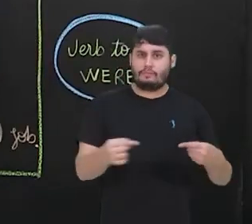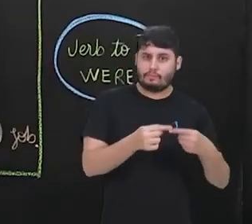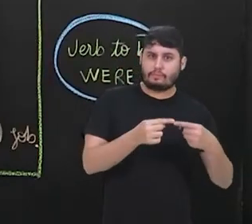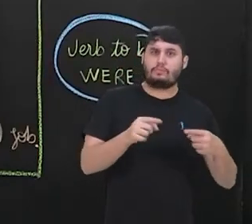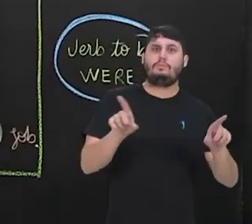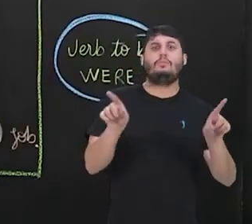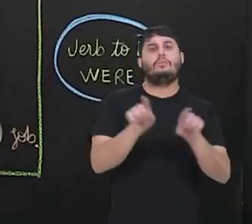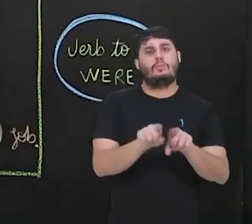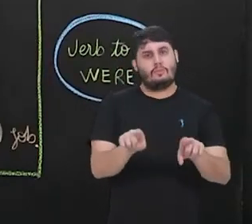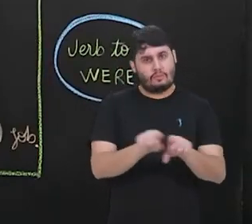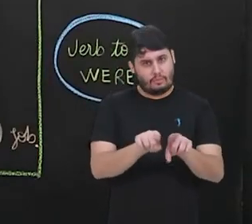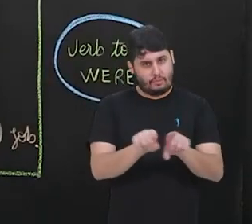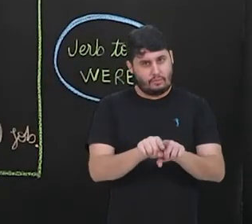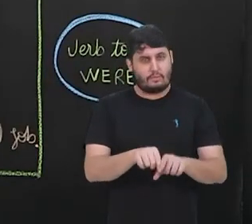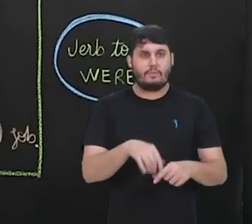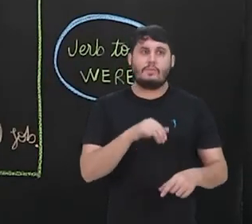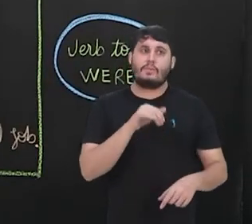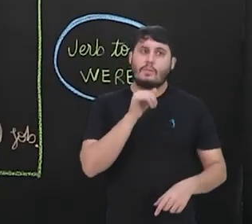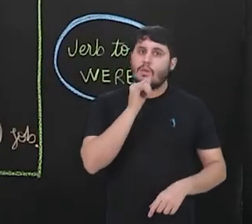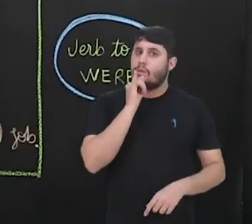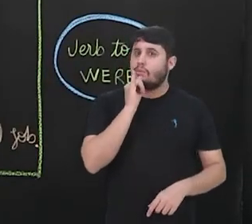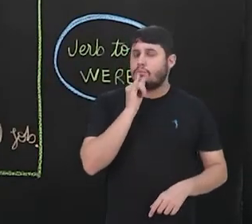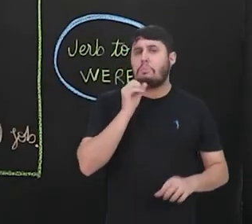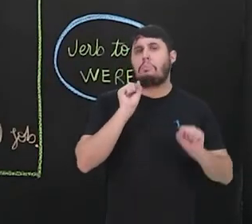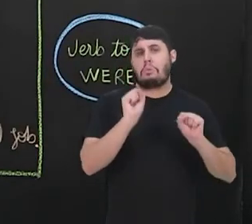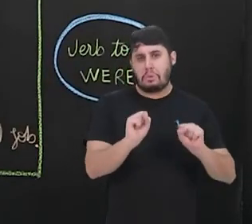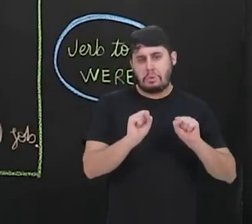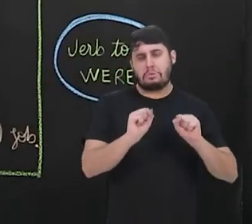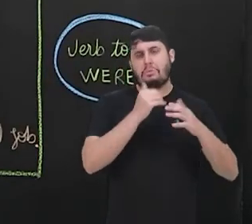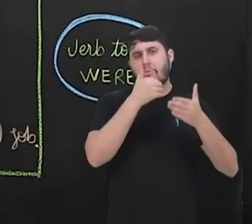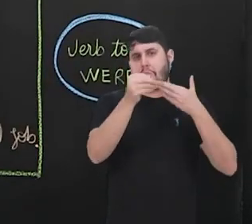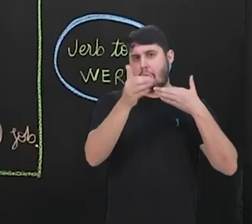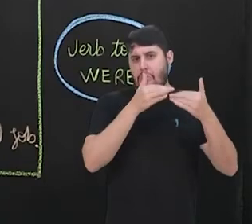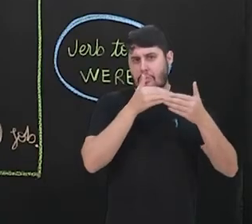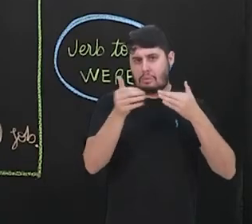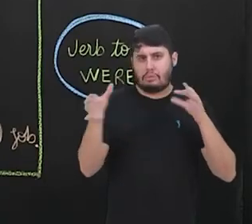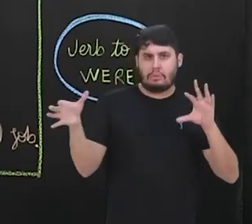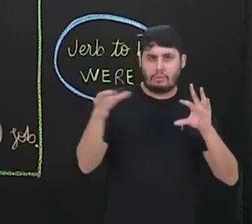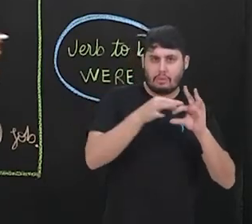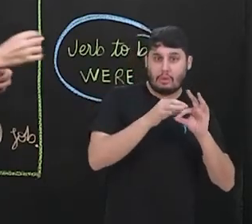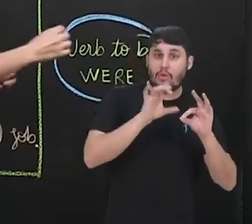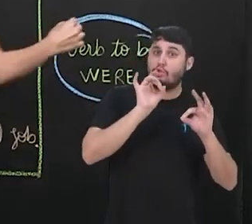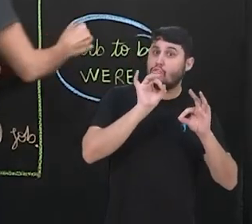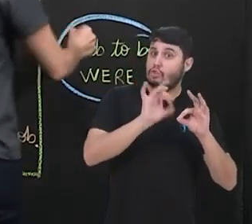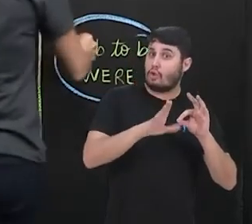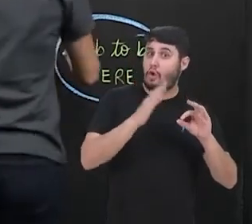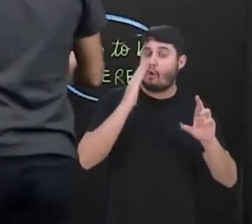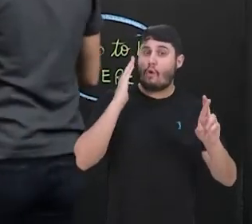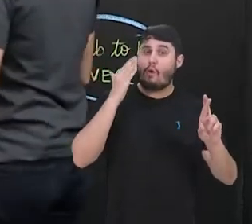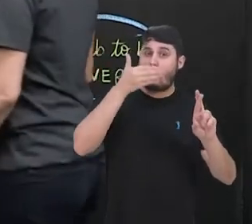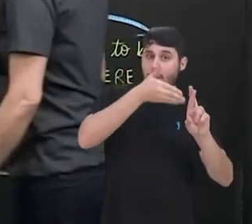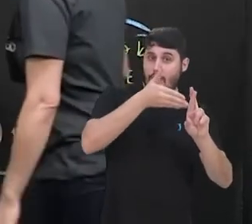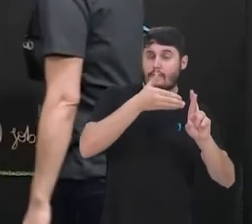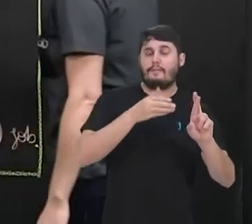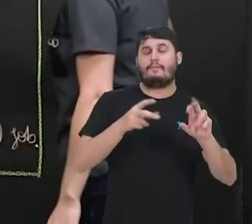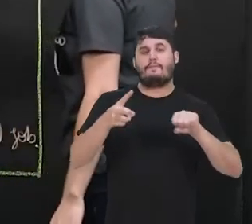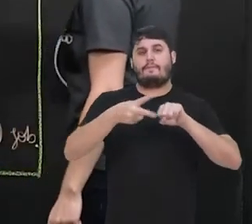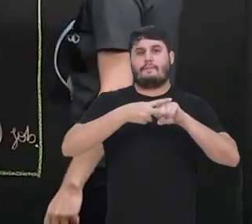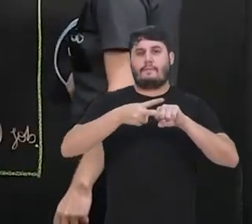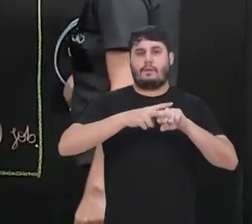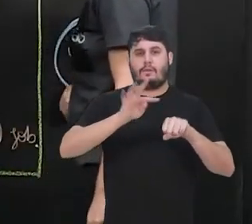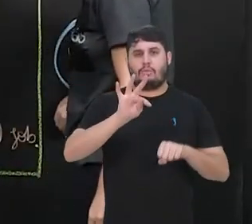were para todo mundo, apenas no caso do verb to be. Vou fazer uma setinha